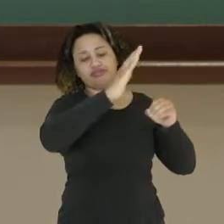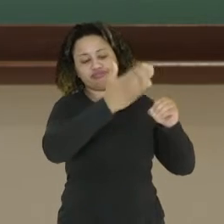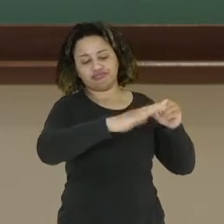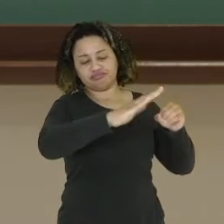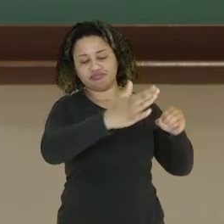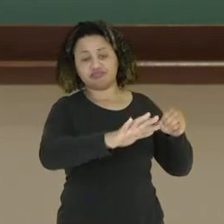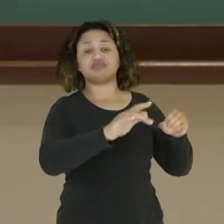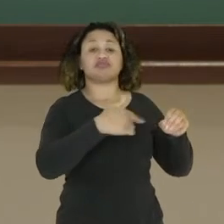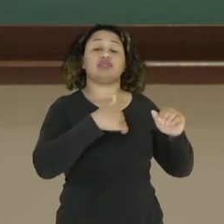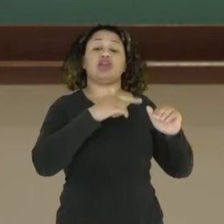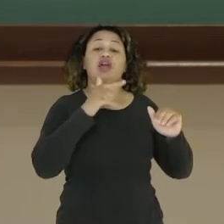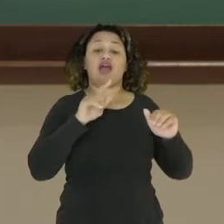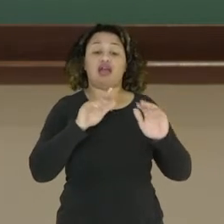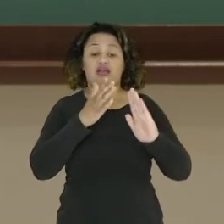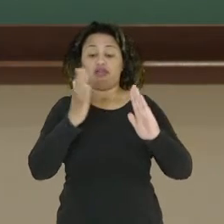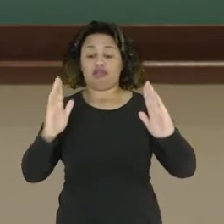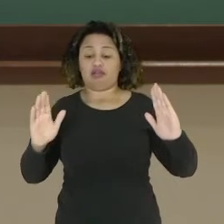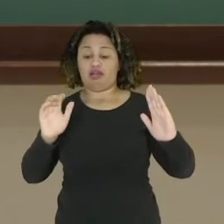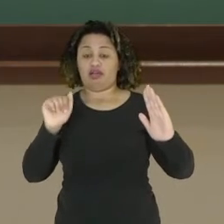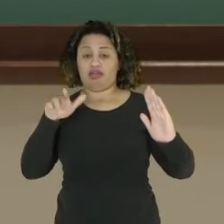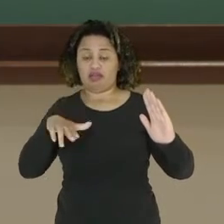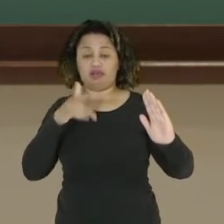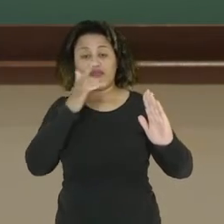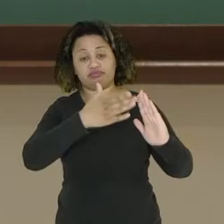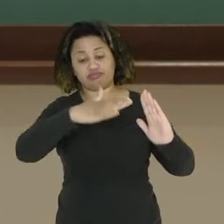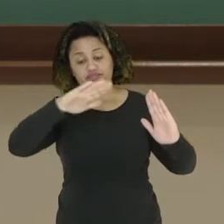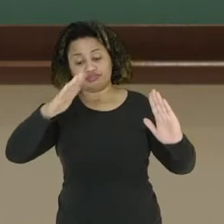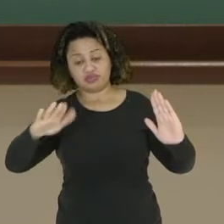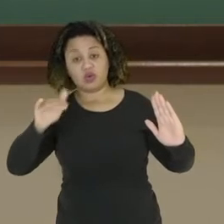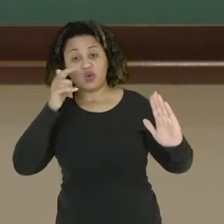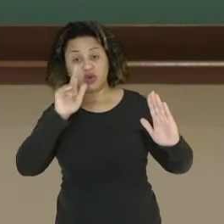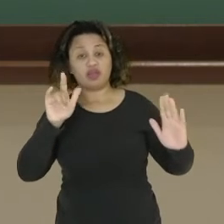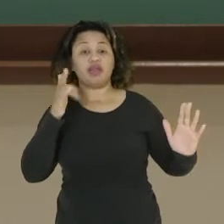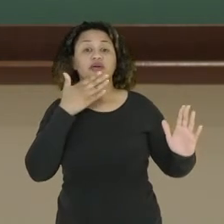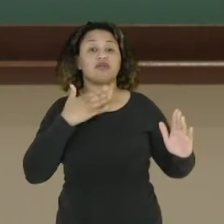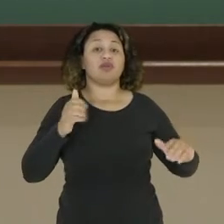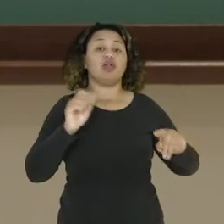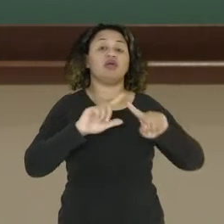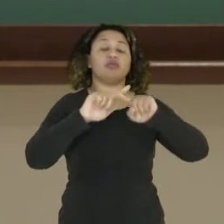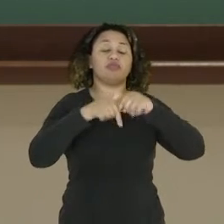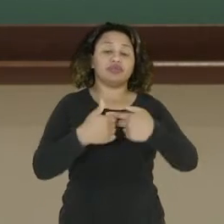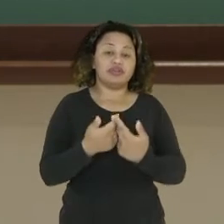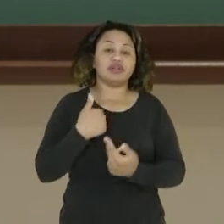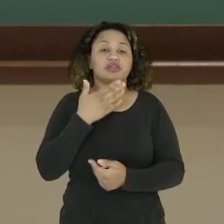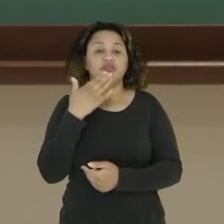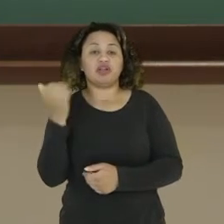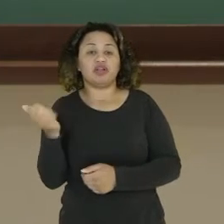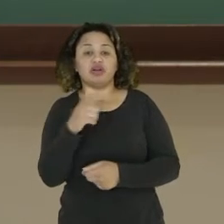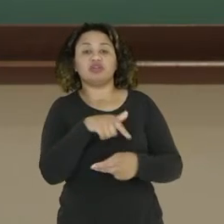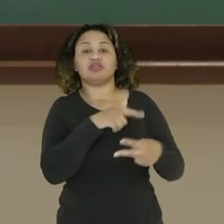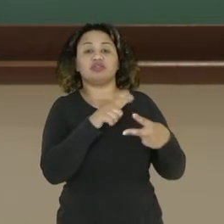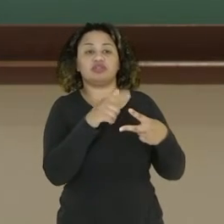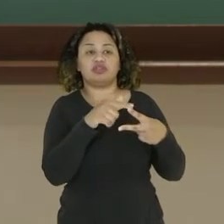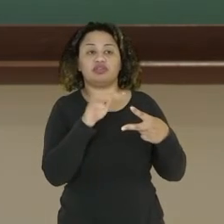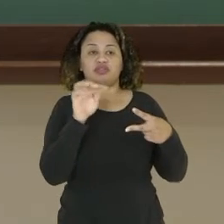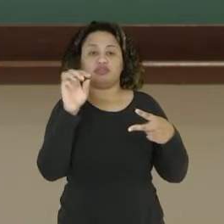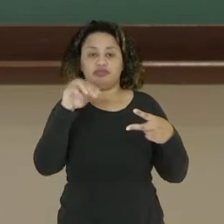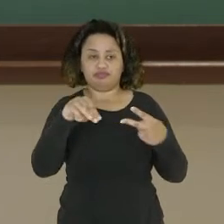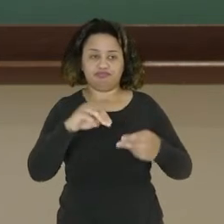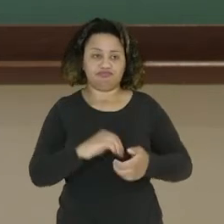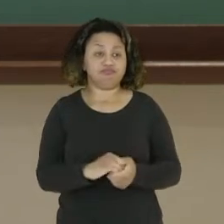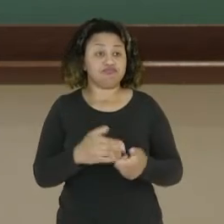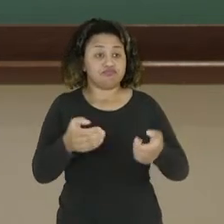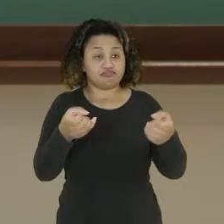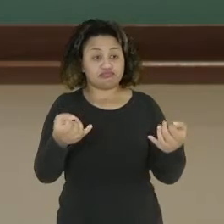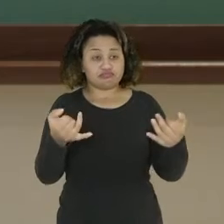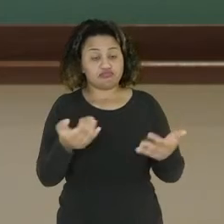da frequência AM consegue contornar melhor. Por isso que ela sintoniza melhor do que a rádio de frequência FM. Isso que eu